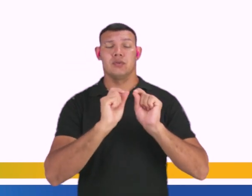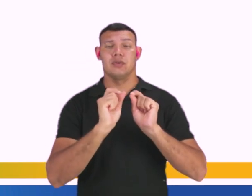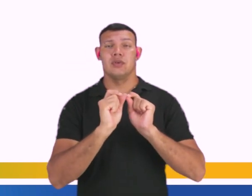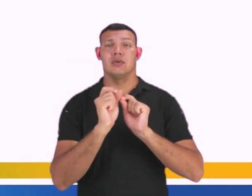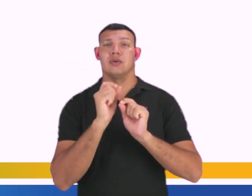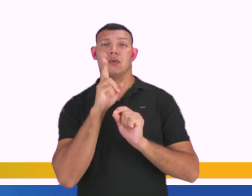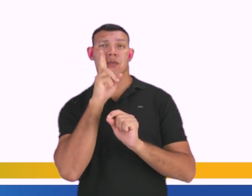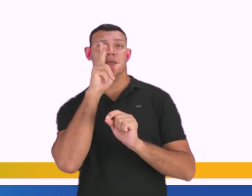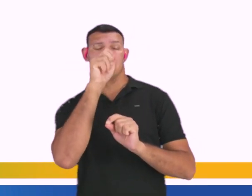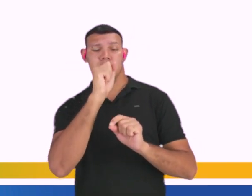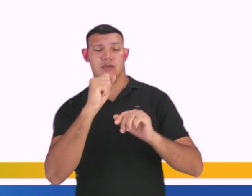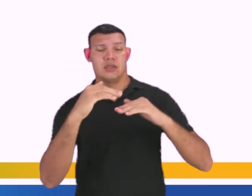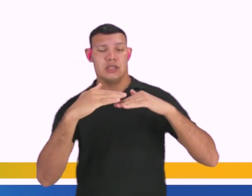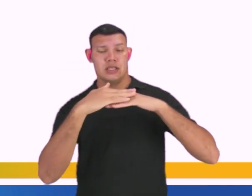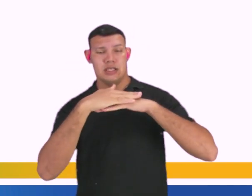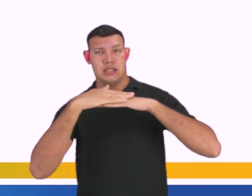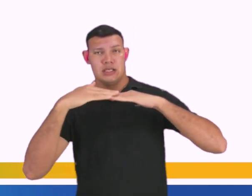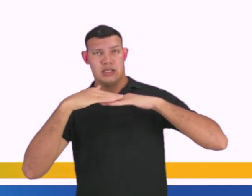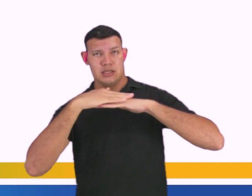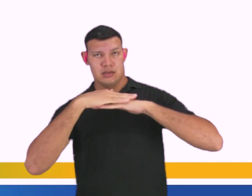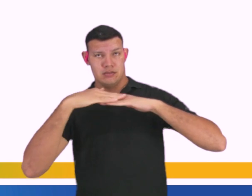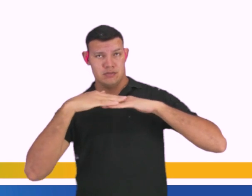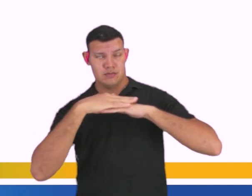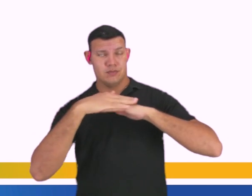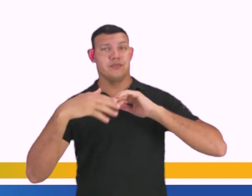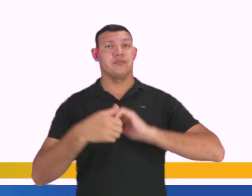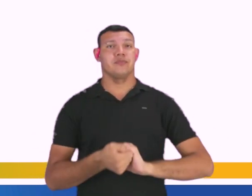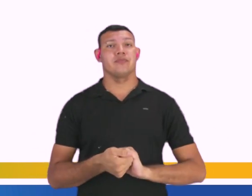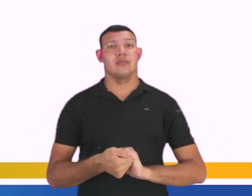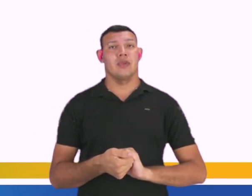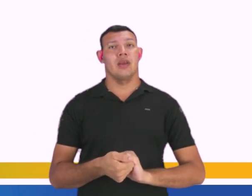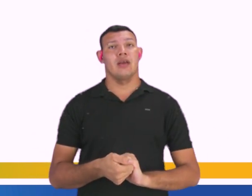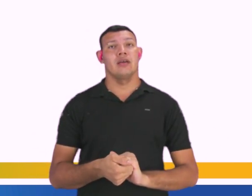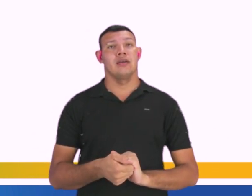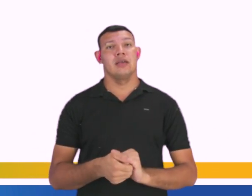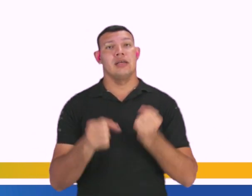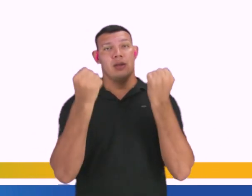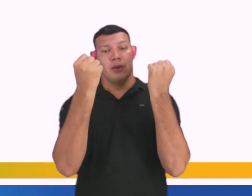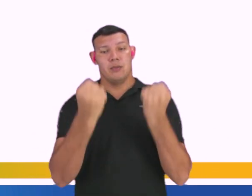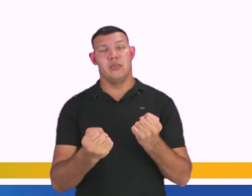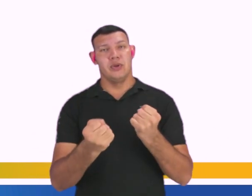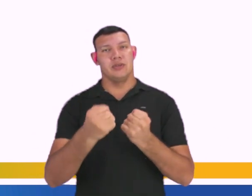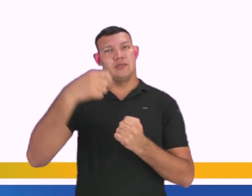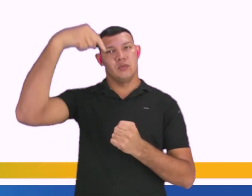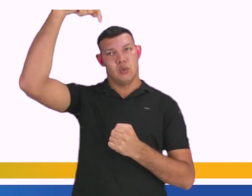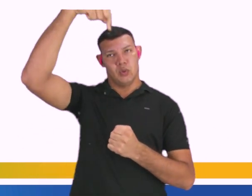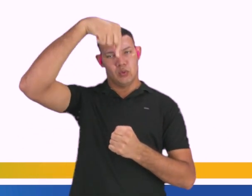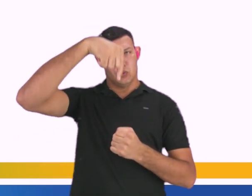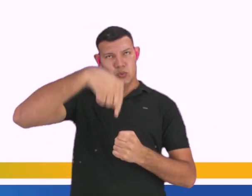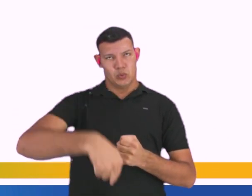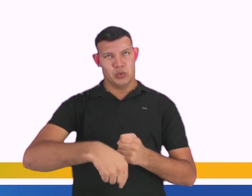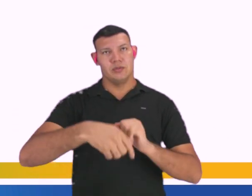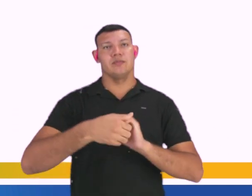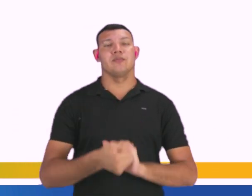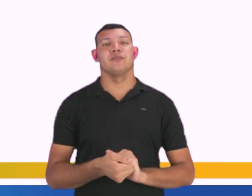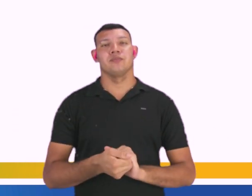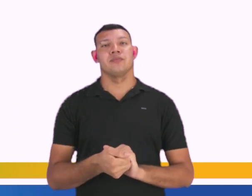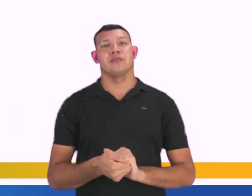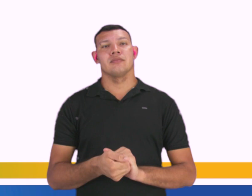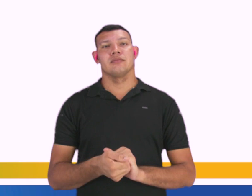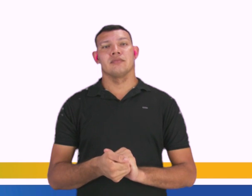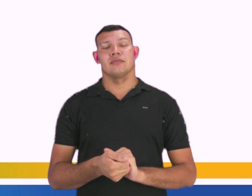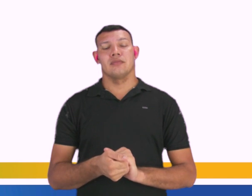trouxe especificamente essas três. A força-peso atua aí verticalmente para baixo, a força de atrito horizontalmente para a direita, que